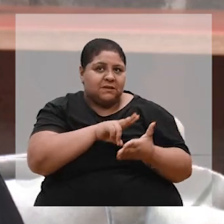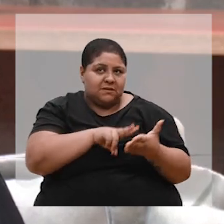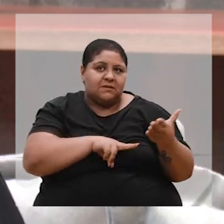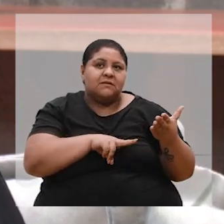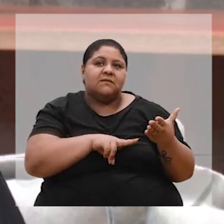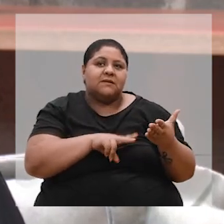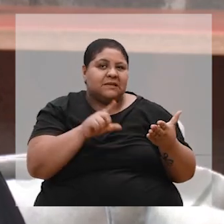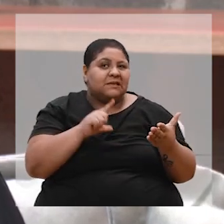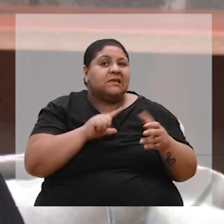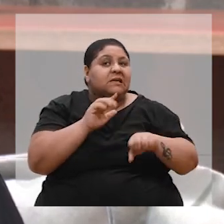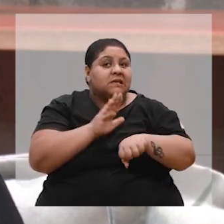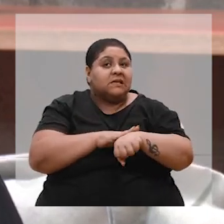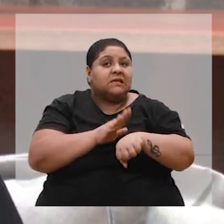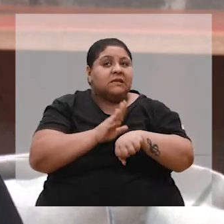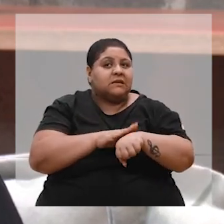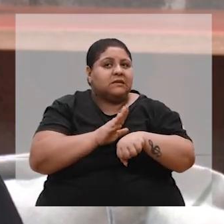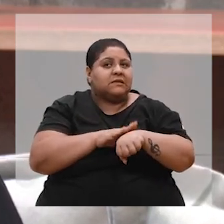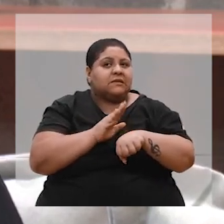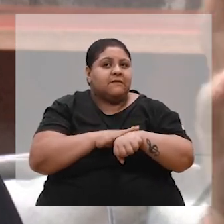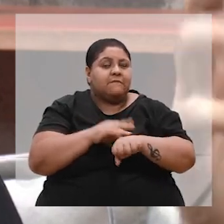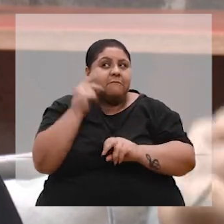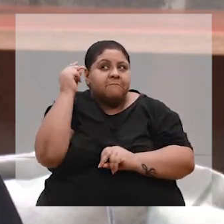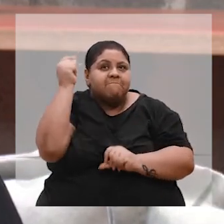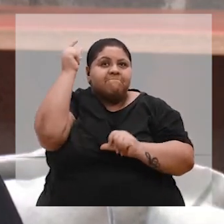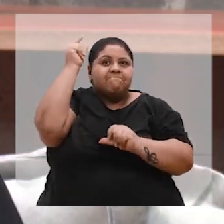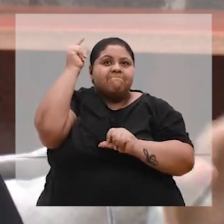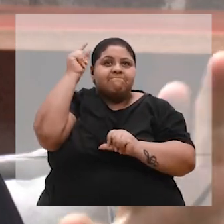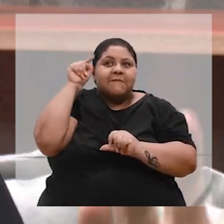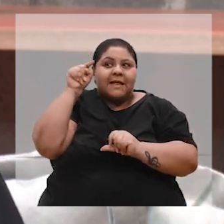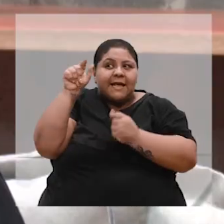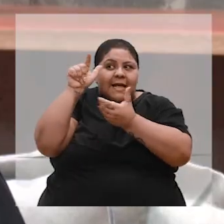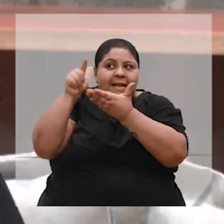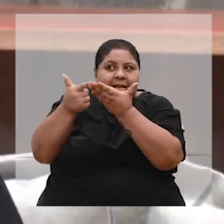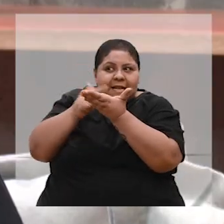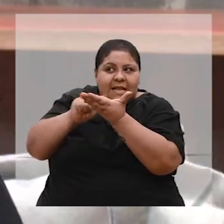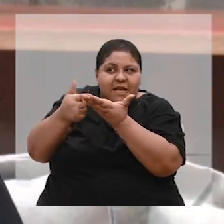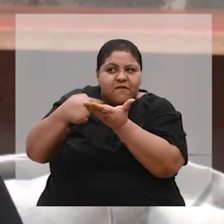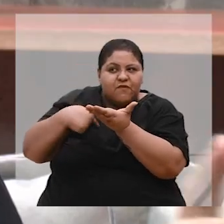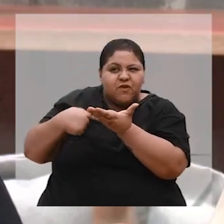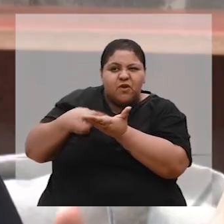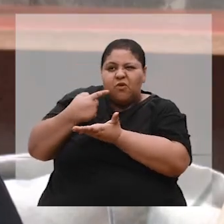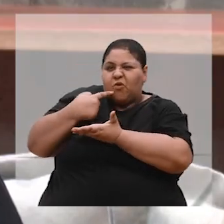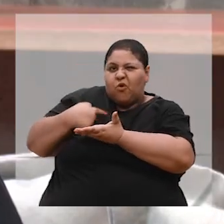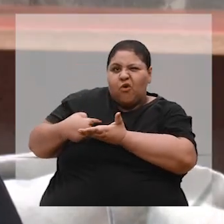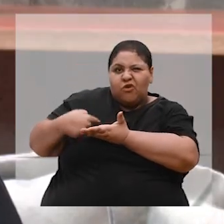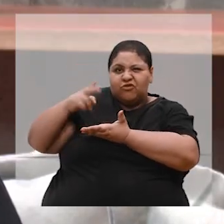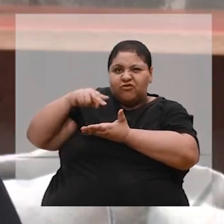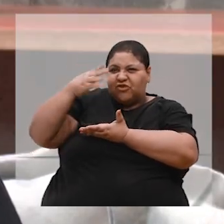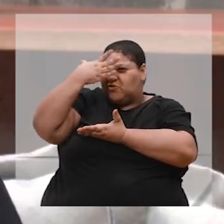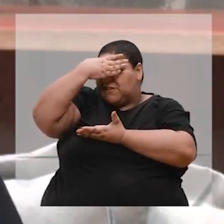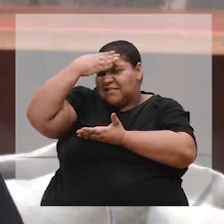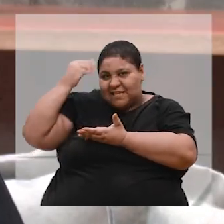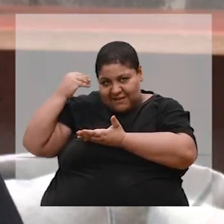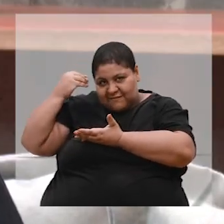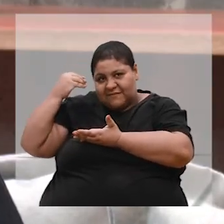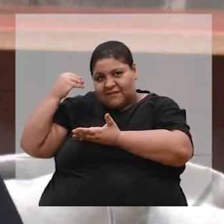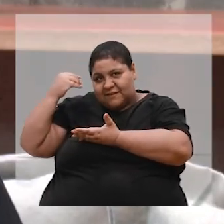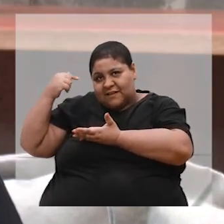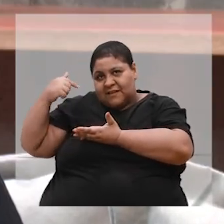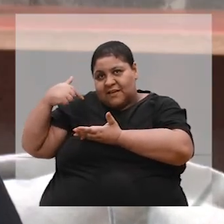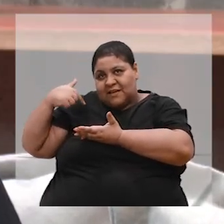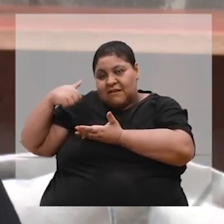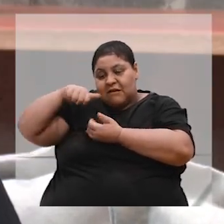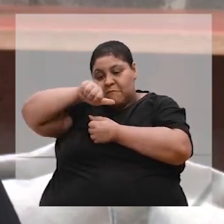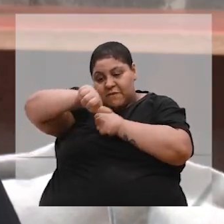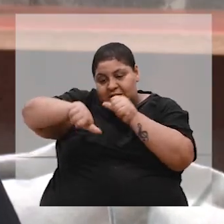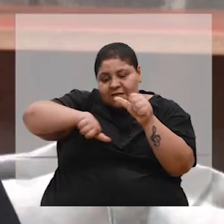ler, né, assim, teve um momento que foi um plim, né, assim, aquele livro, aquele que a gente nunca esquece, né, e